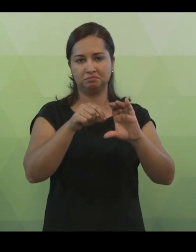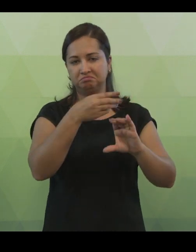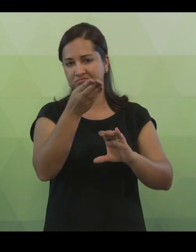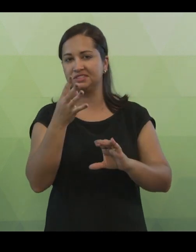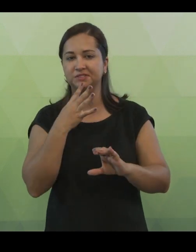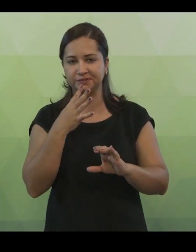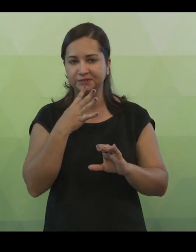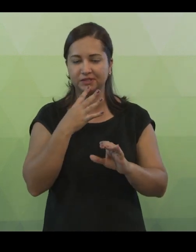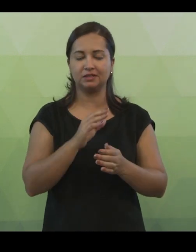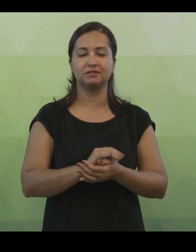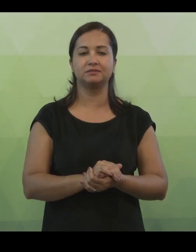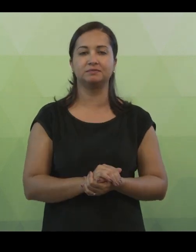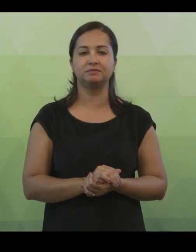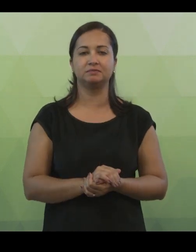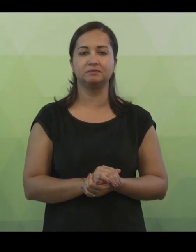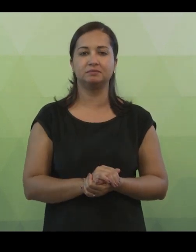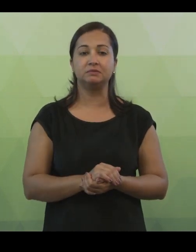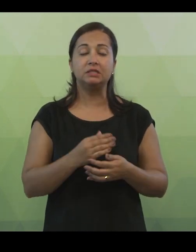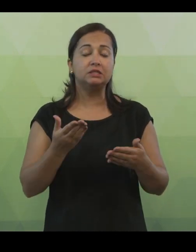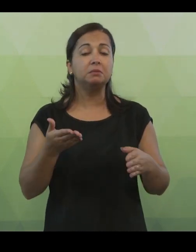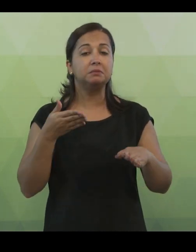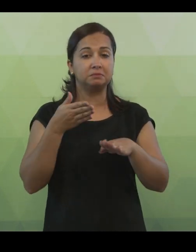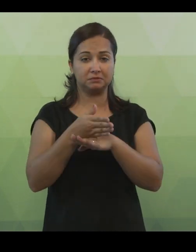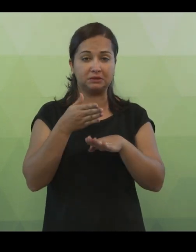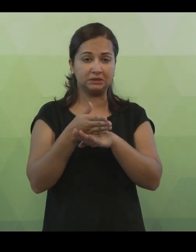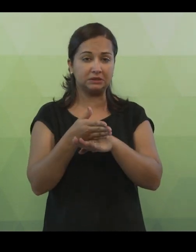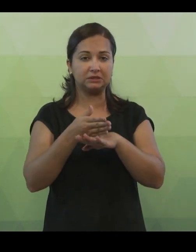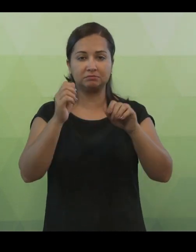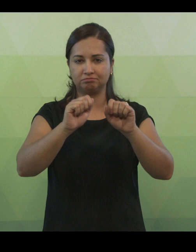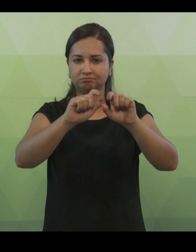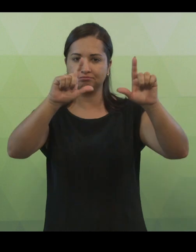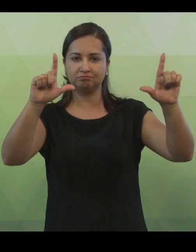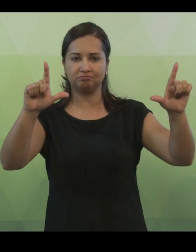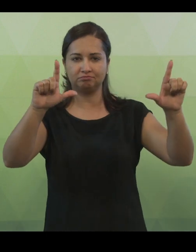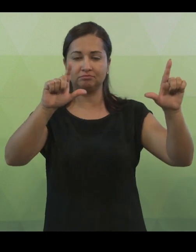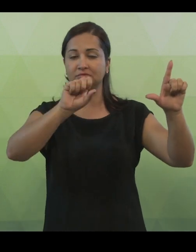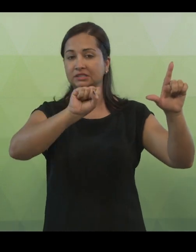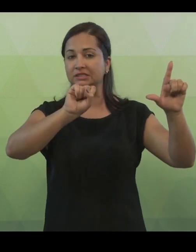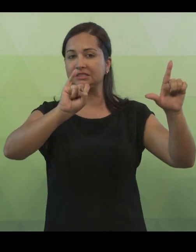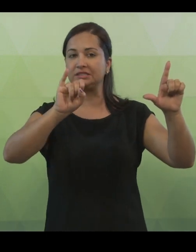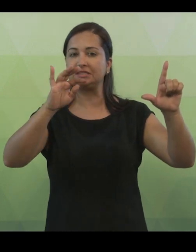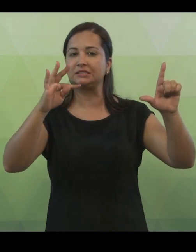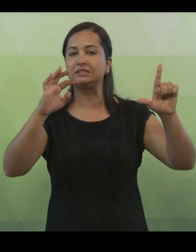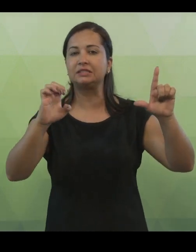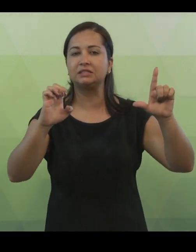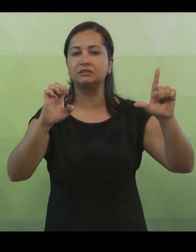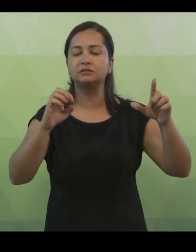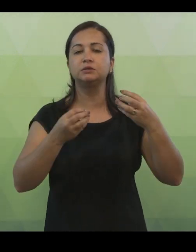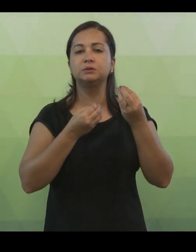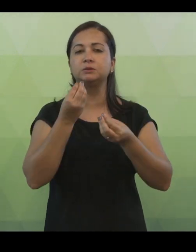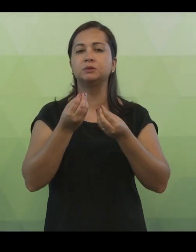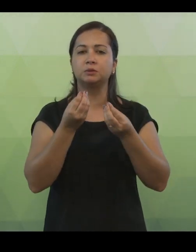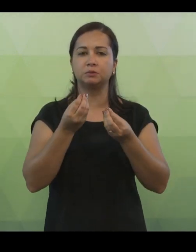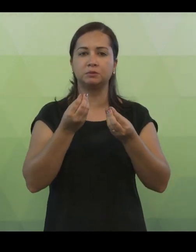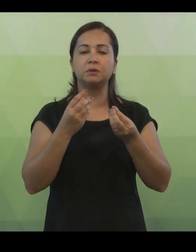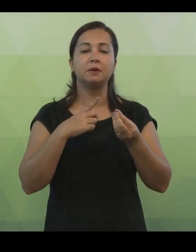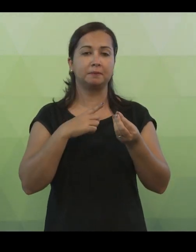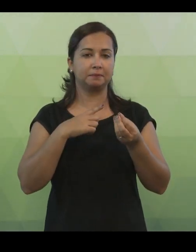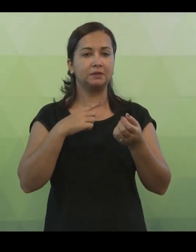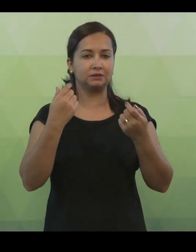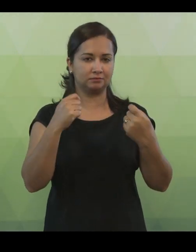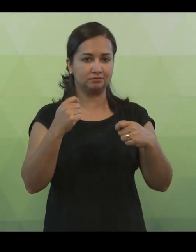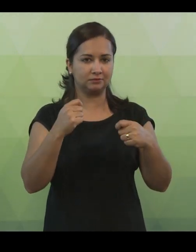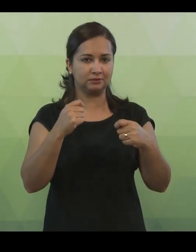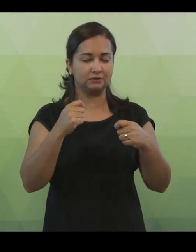Globo, tá certo? Então, para acessar um site na internet, né, nós precisamos de um programa, né, de computador que nós chamamos